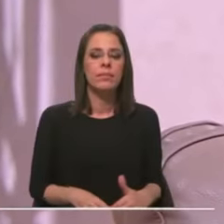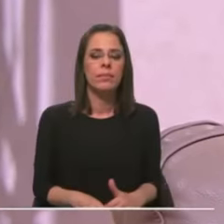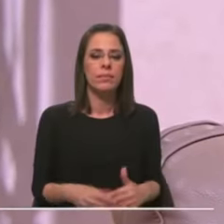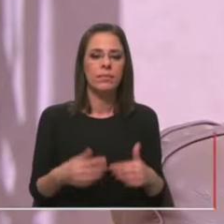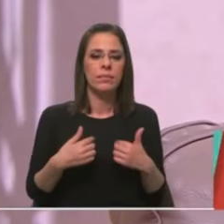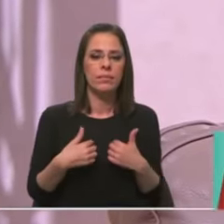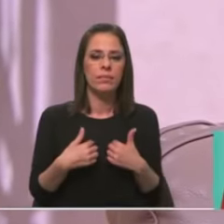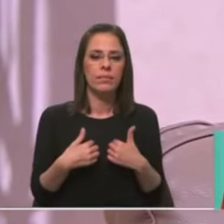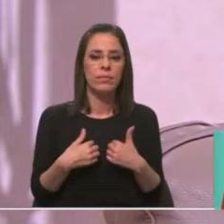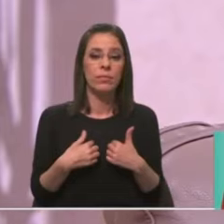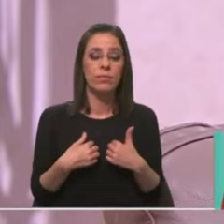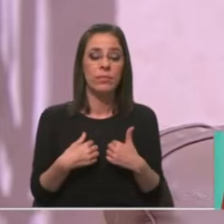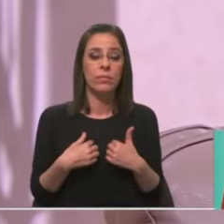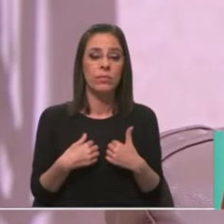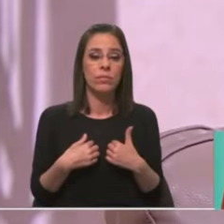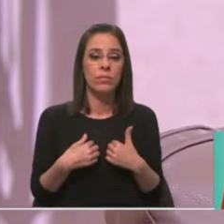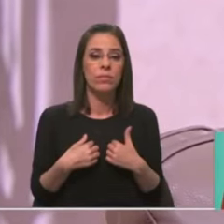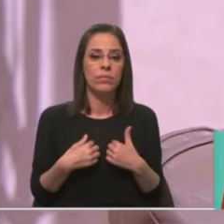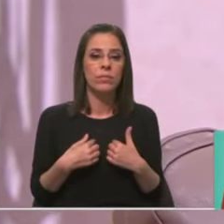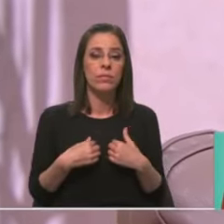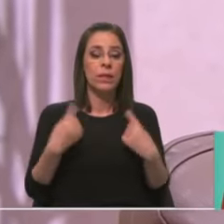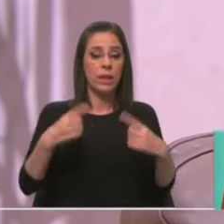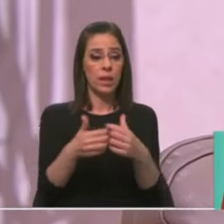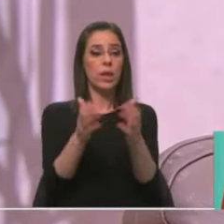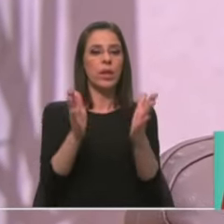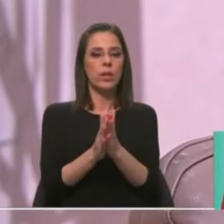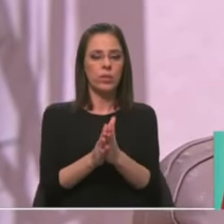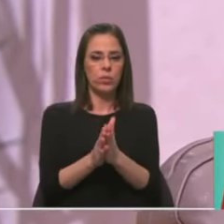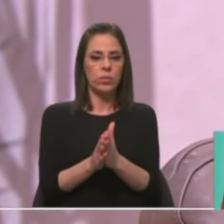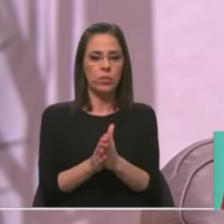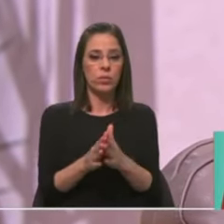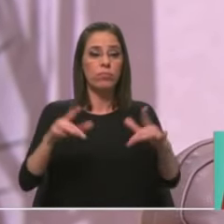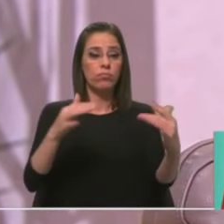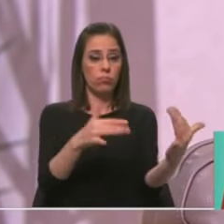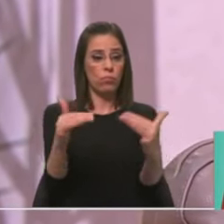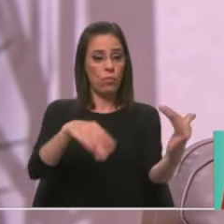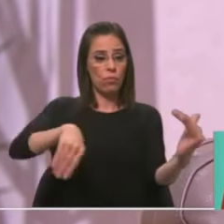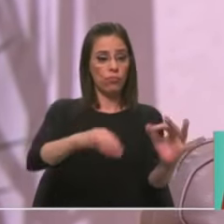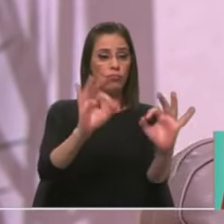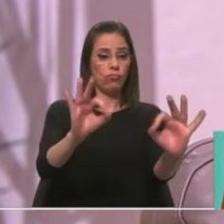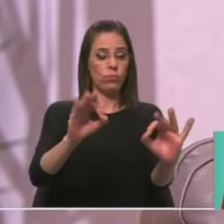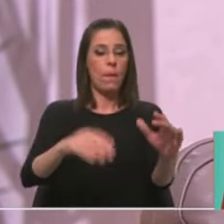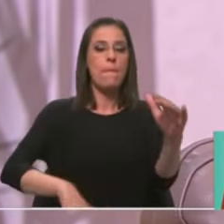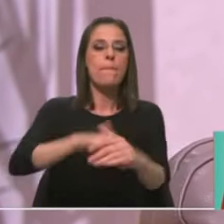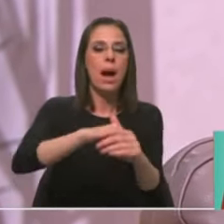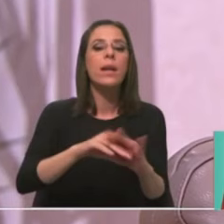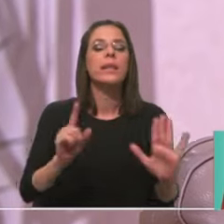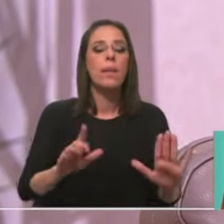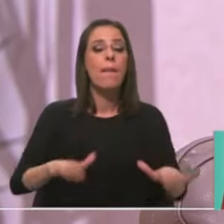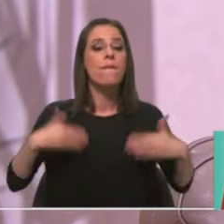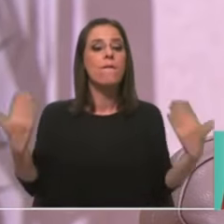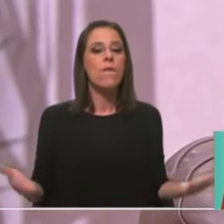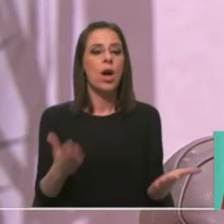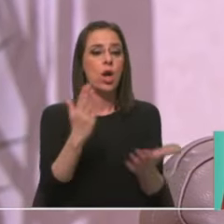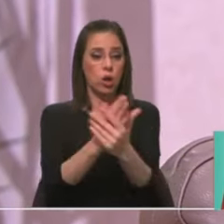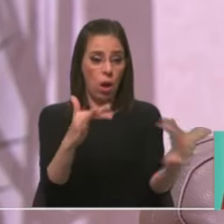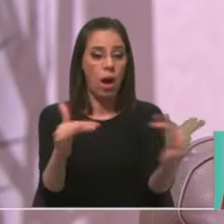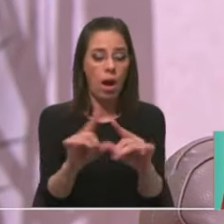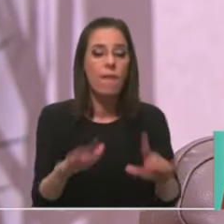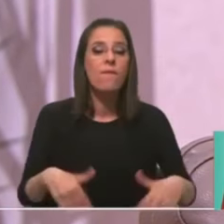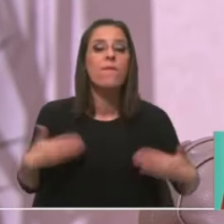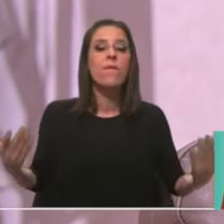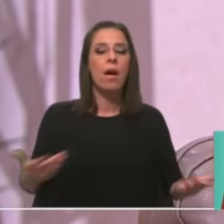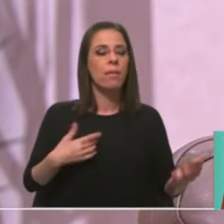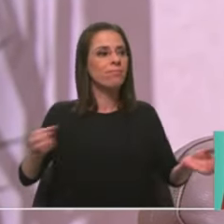gente... Eu tinha isso tudo, né, fazia dentro do campo, mostrava o meu potencial, mas não pode ser só no campo. E a gente não